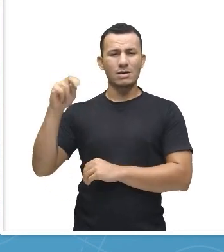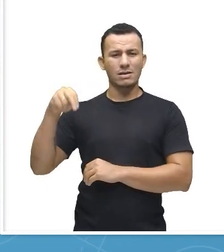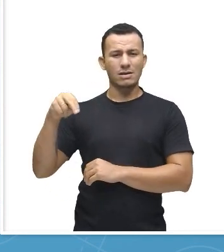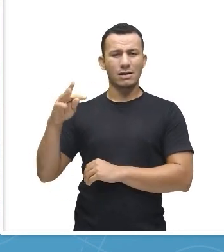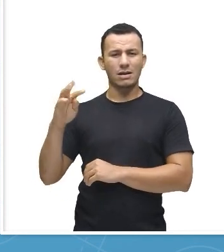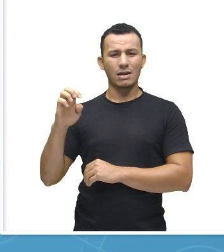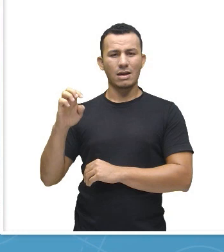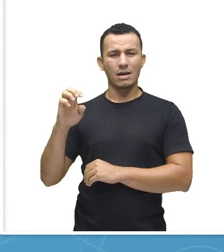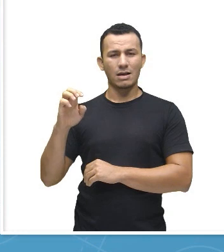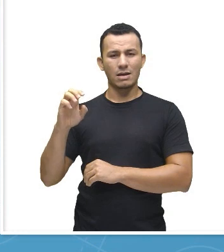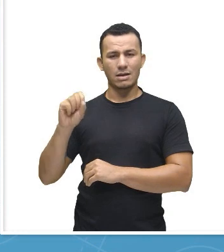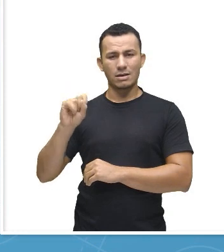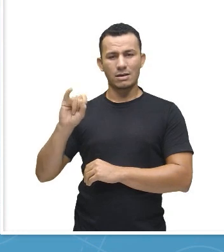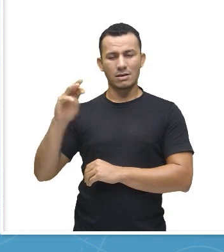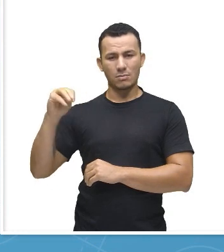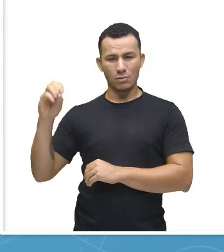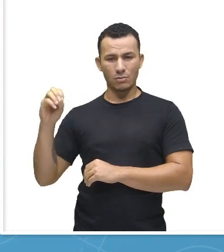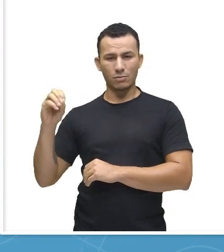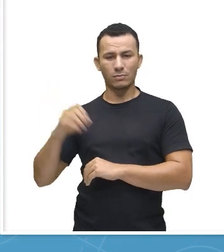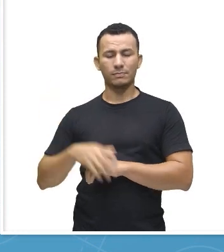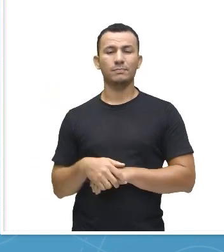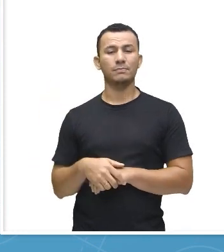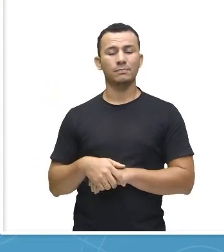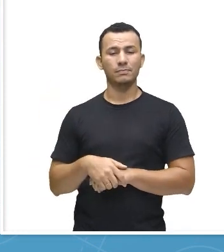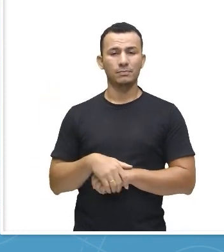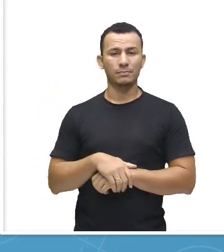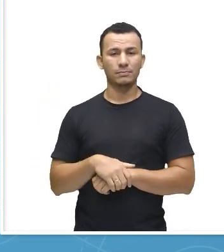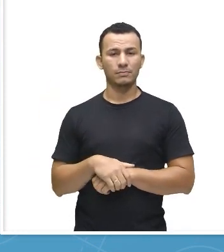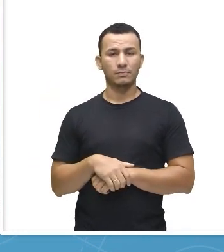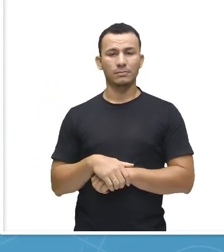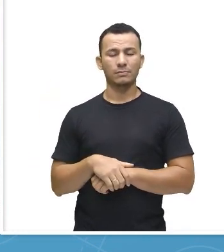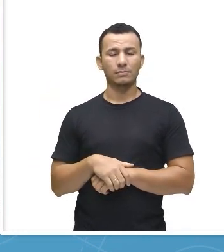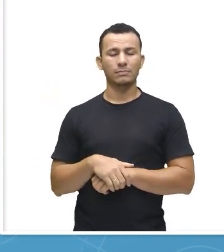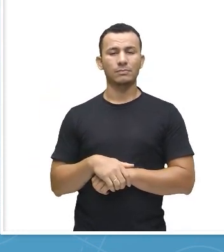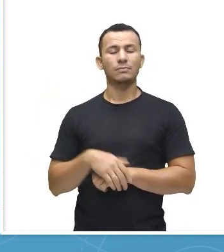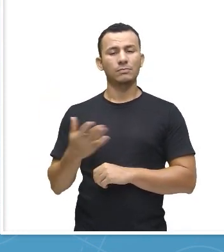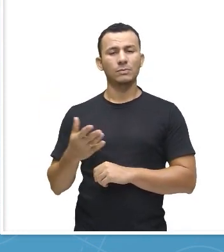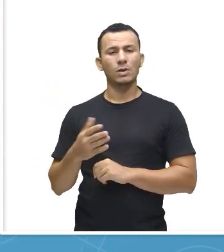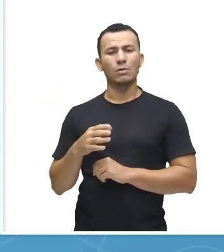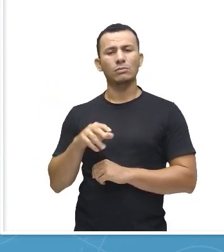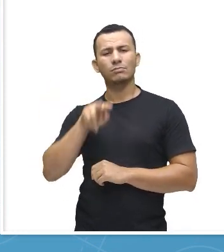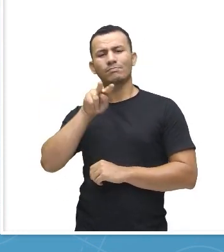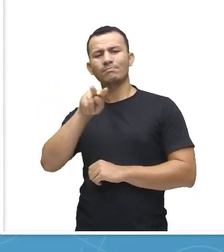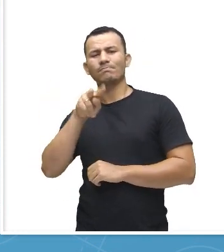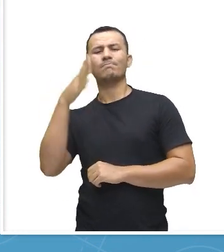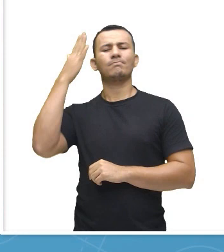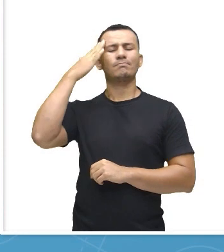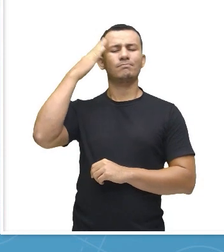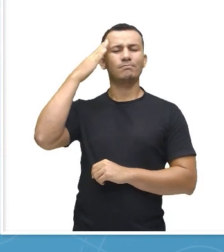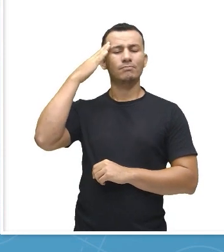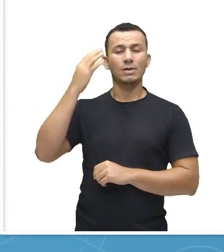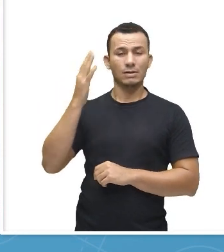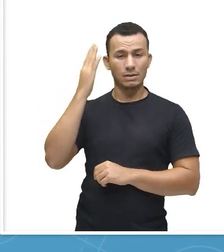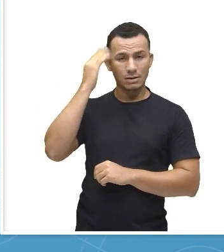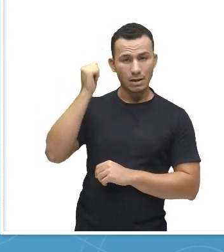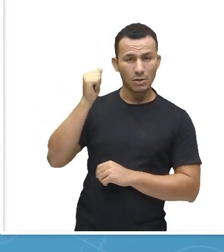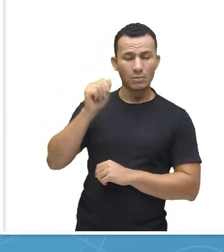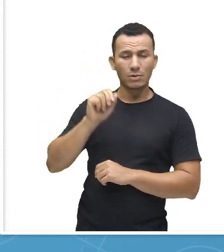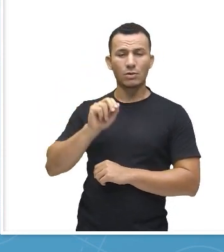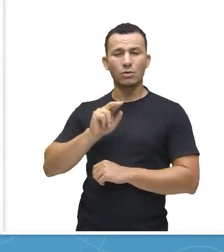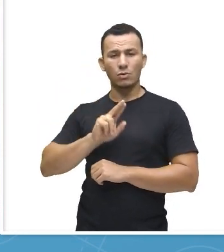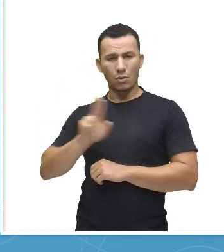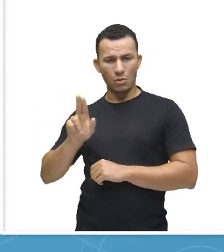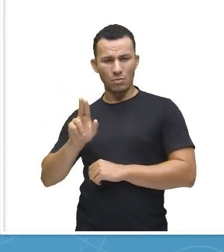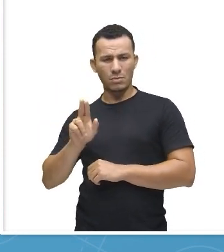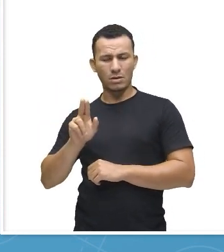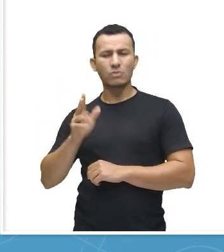leitura? 52 centésimos. Então, quem já faz a leitura do número decimal já tem